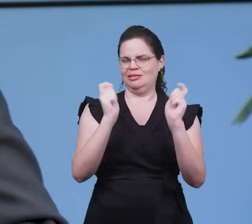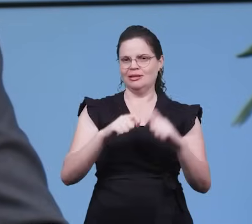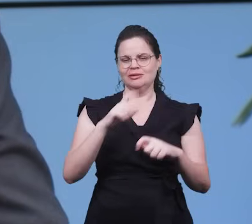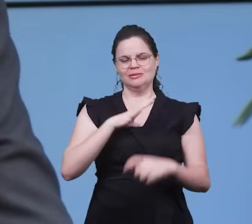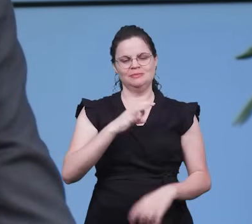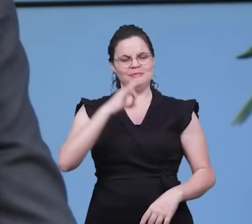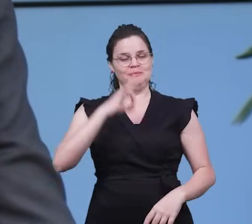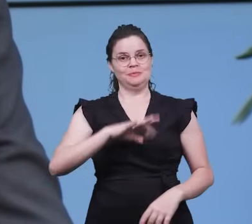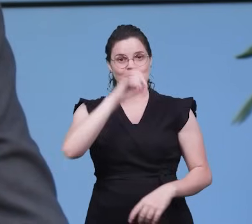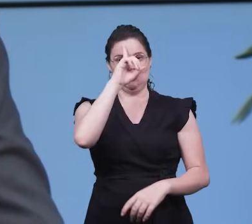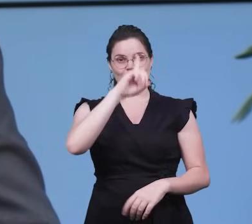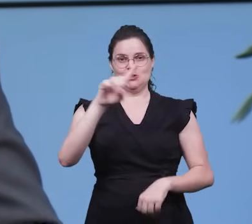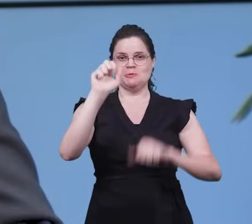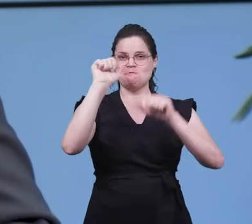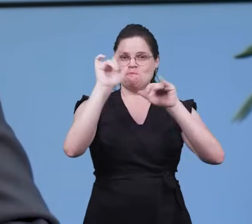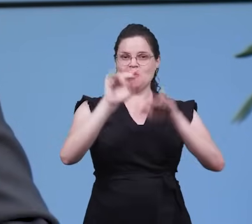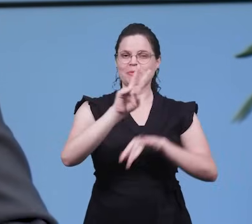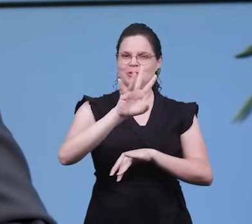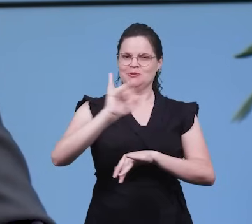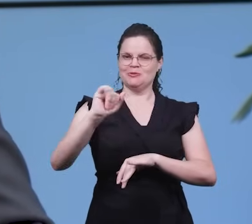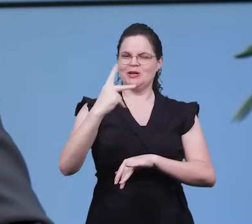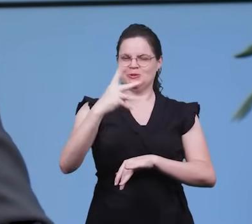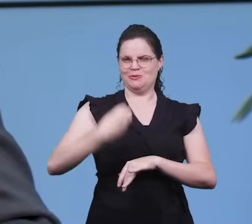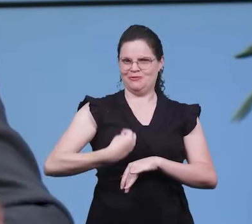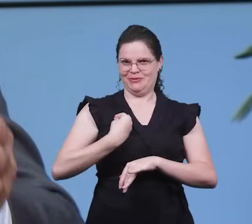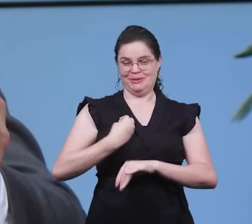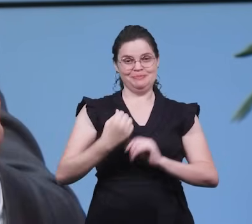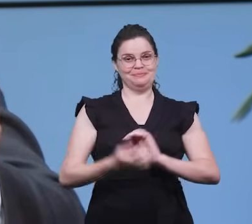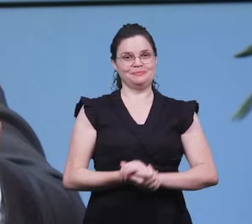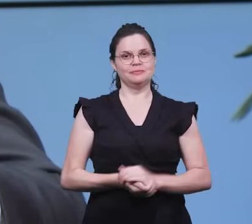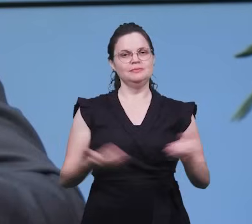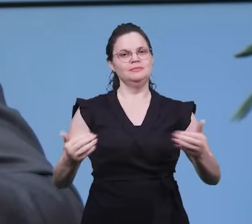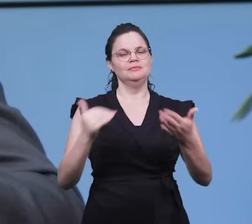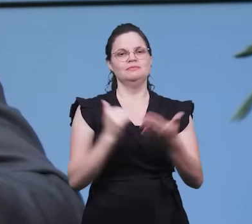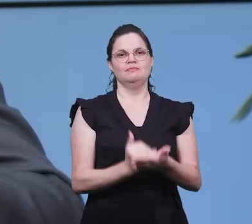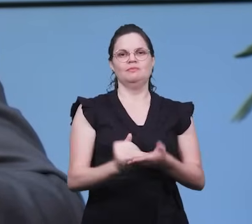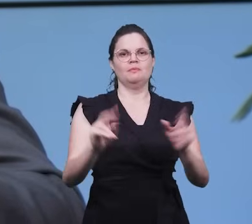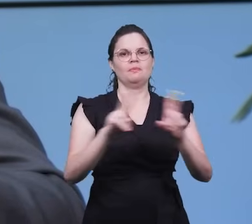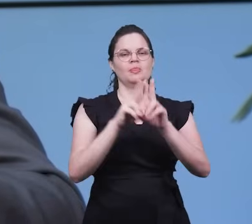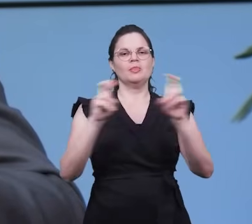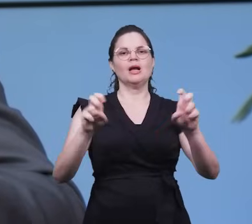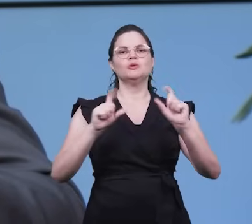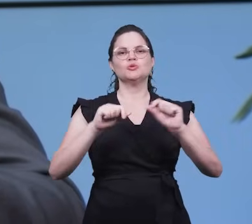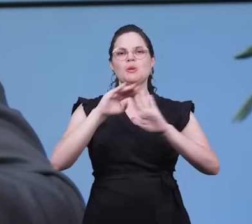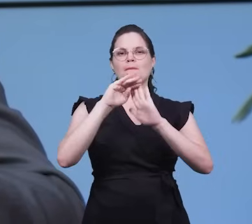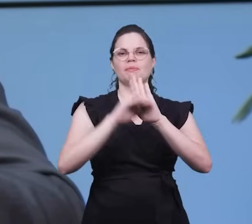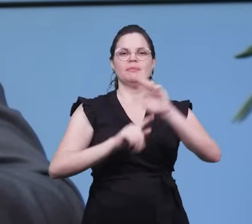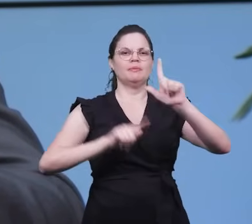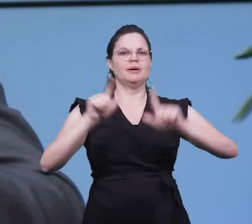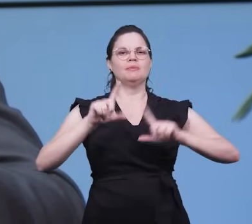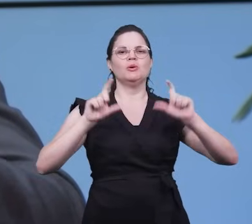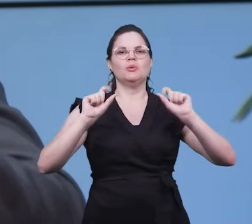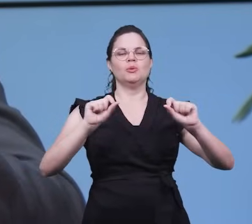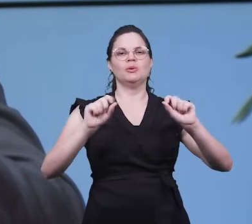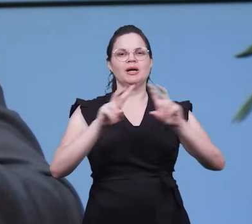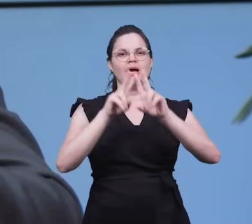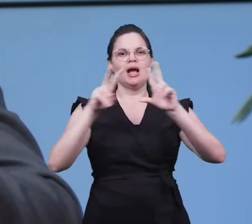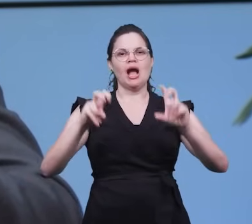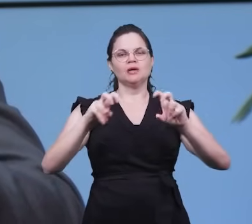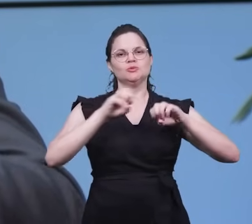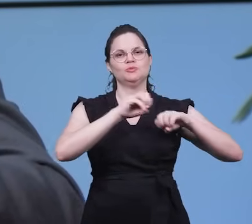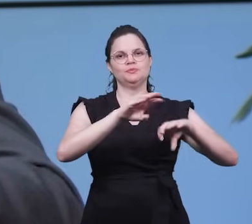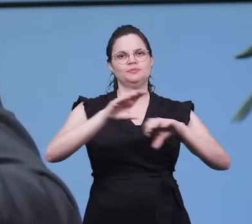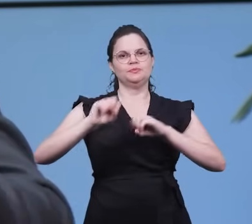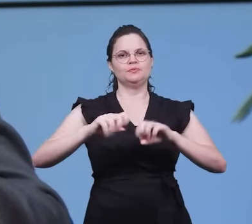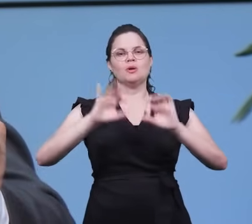o Senhor Deus dará uma grande bênção à sua vida. E nós estamos começando agora o programa da Igreja Cristã Maranata, onde nós temos abordado